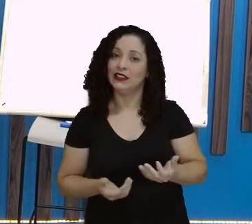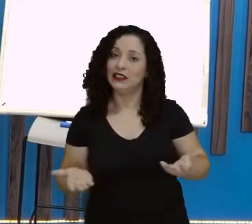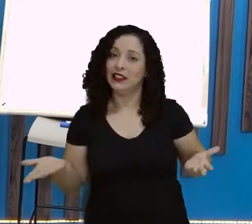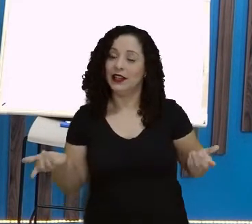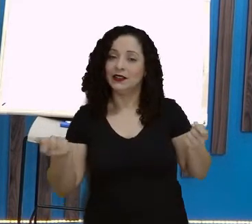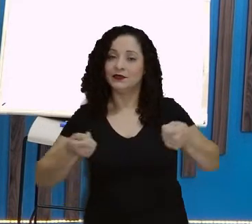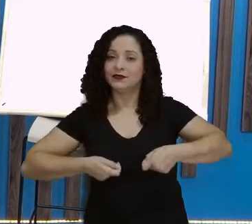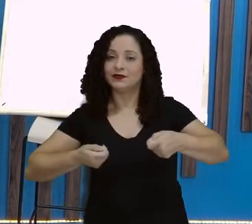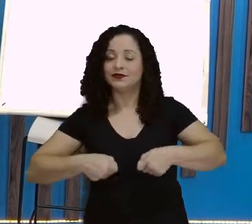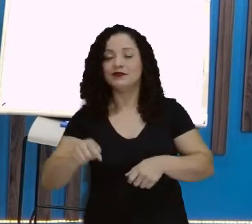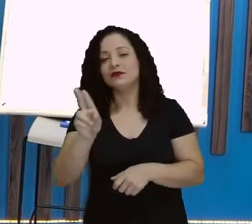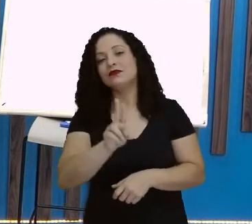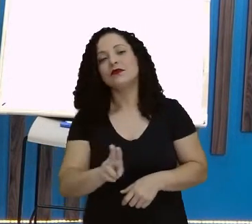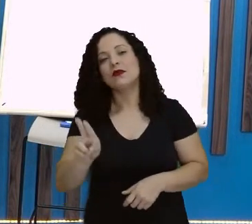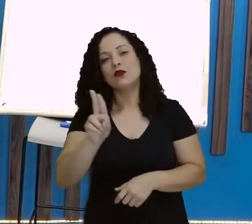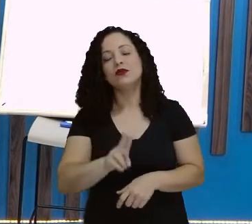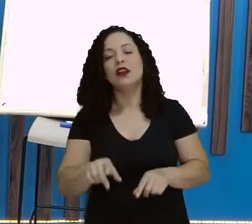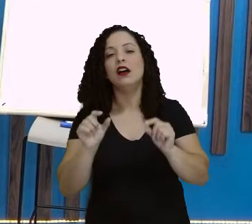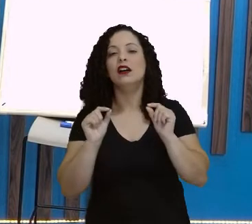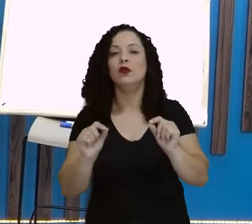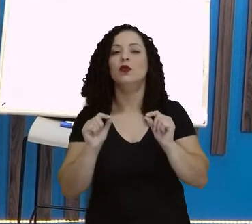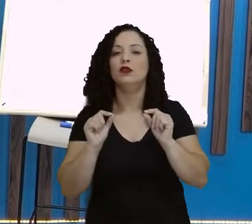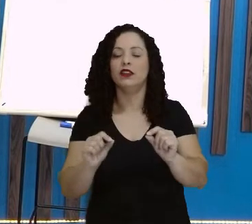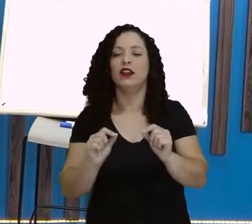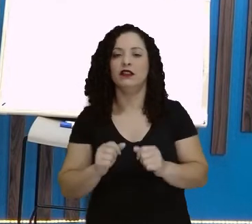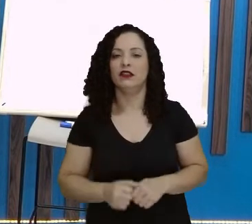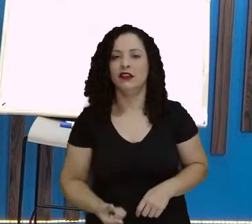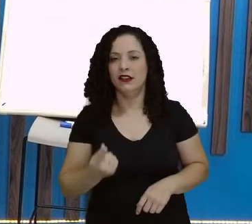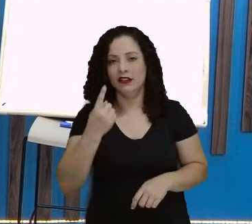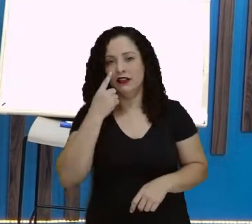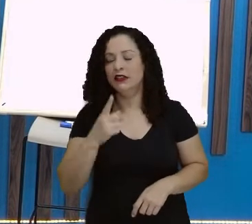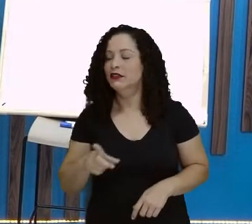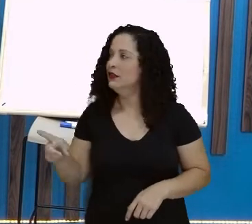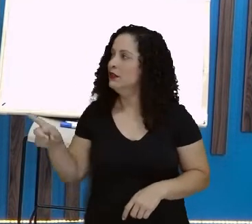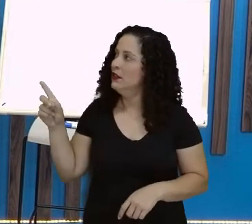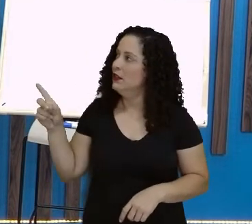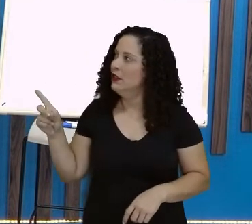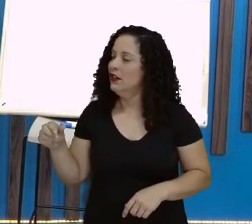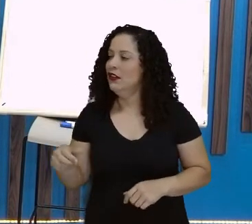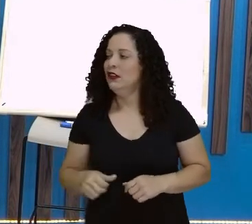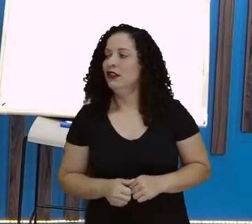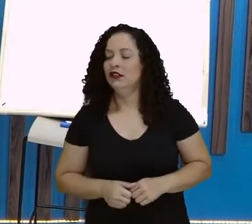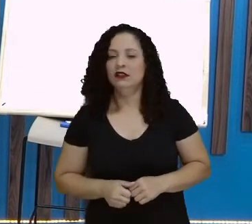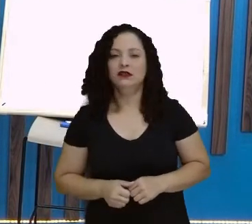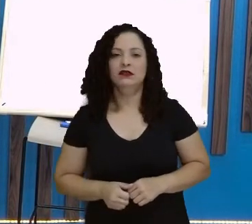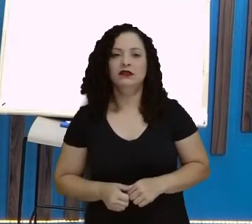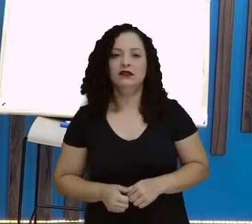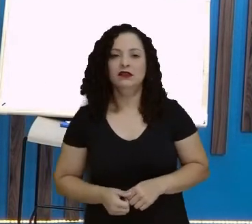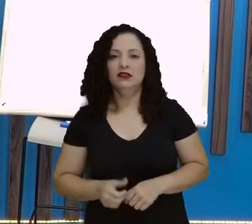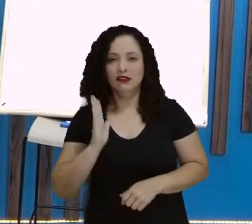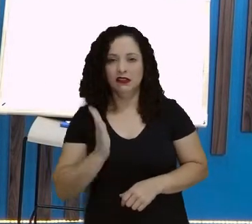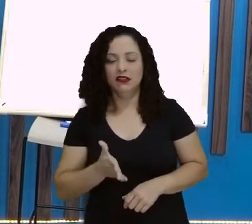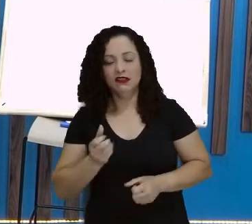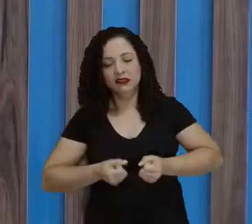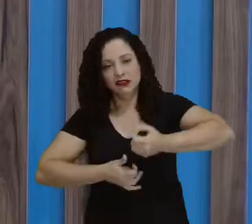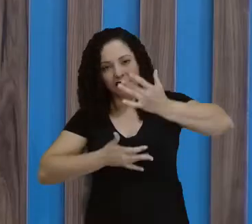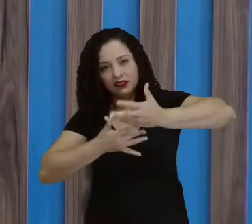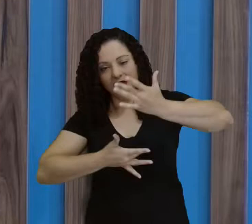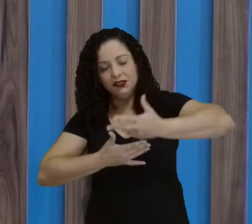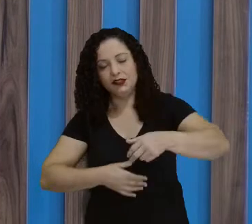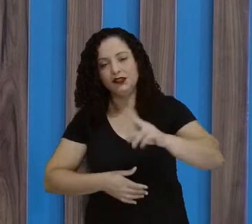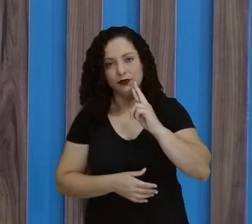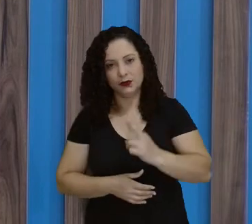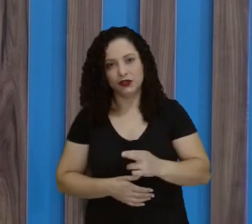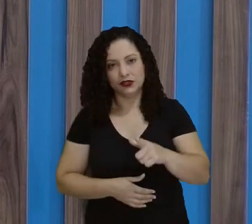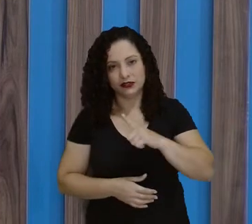a gente utiliza que operação? Vamos ver? Professora Sandra, alguém colocou aí como resposta? Colocou